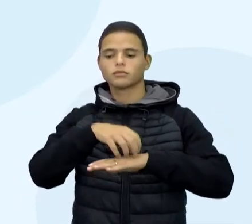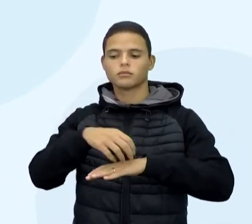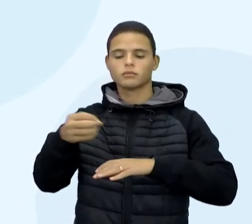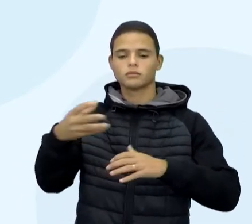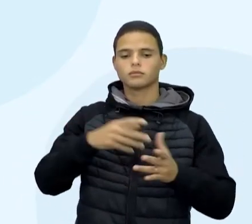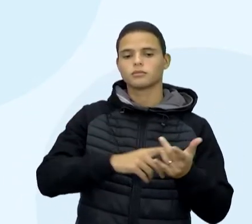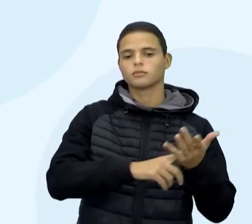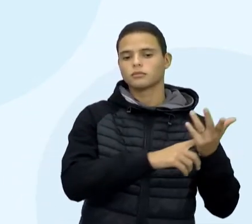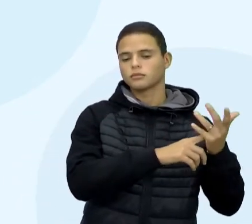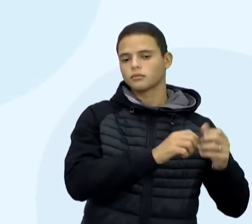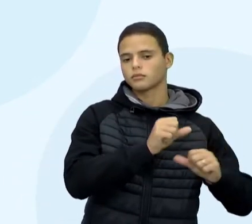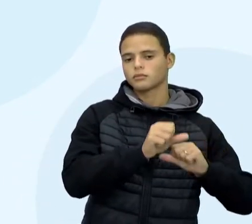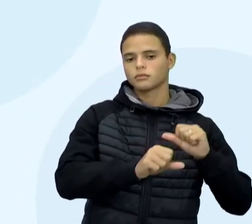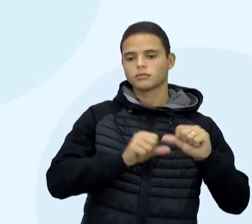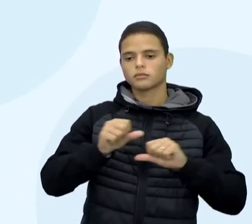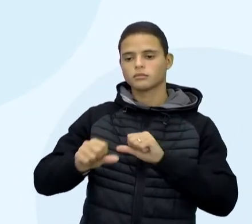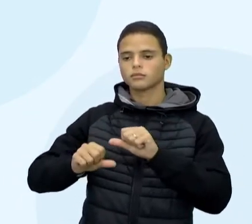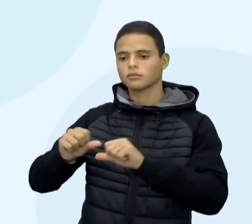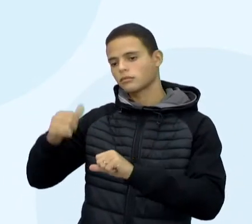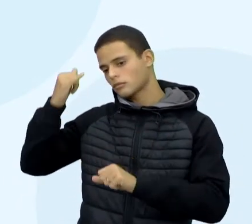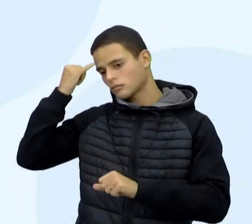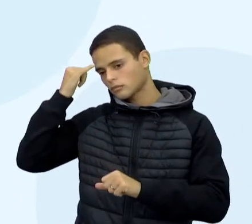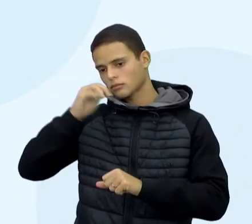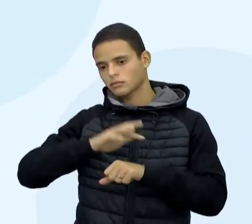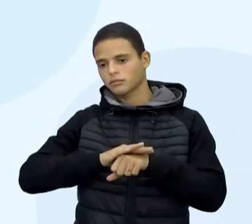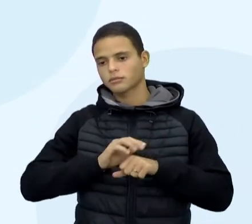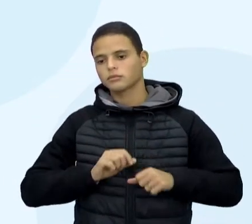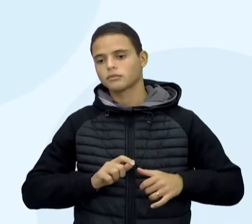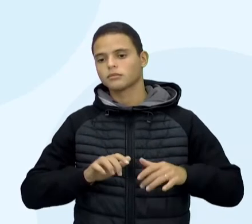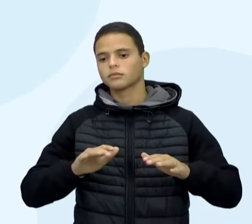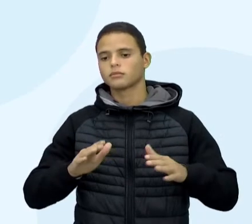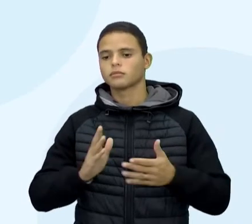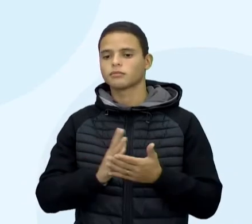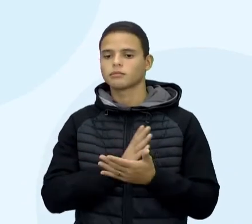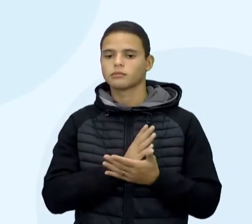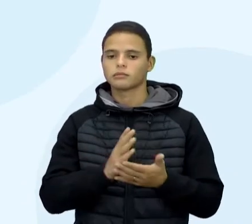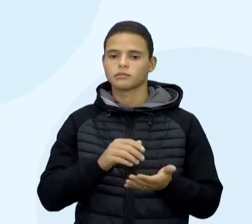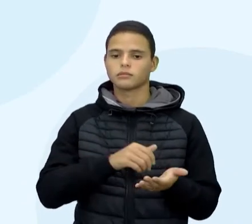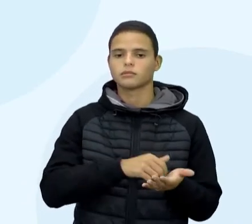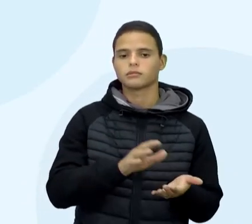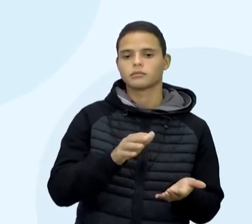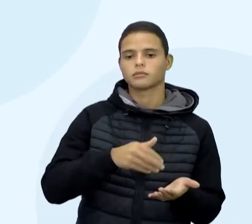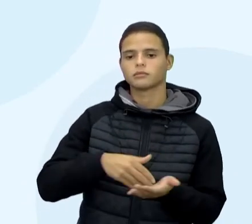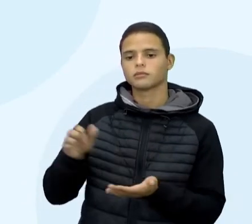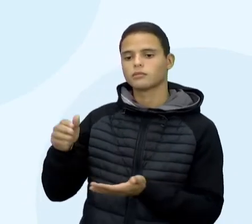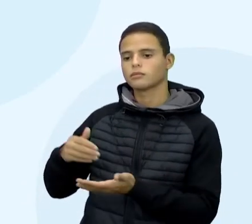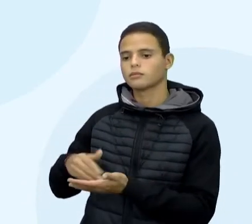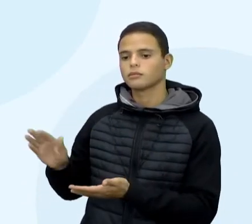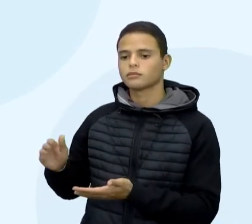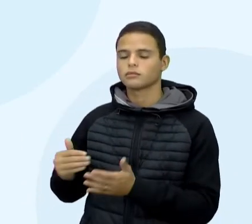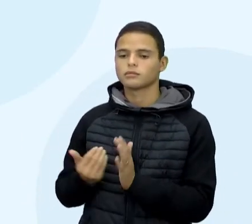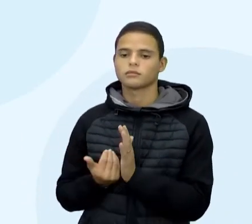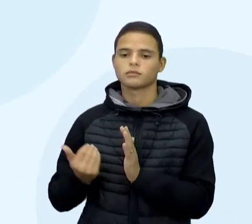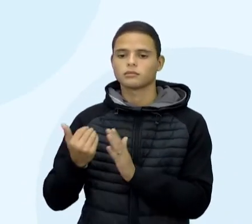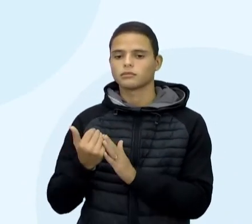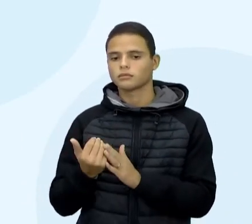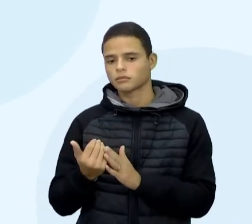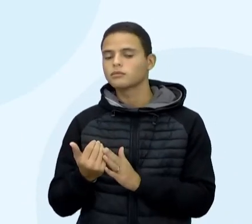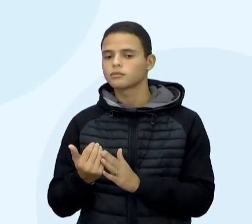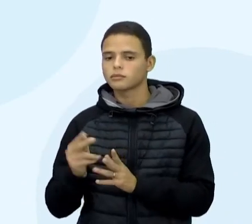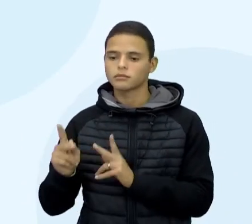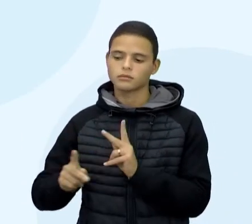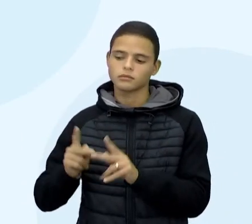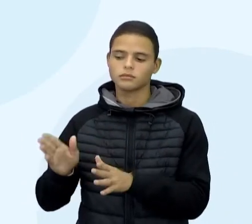e evitar aí a propagação de doenças. Essas medidas acabaram excluindo ainda mais as populações